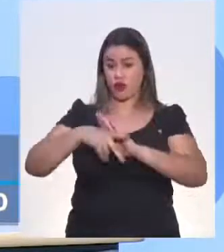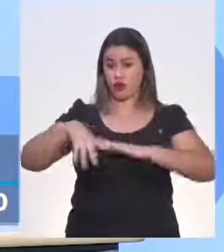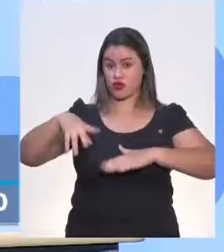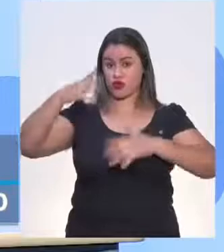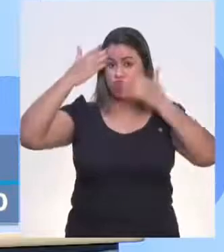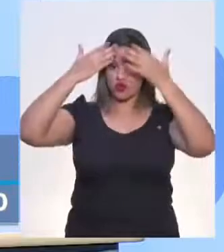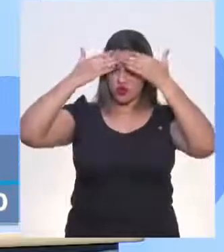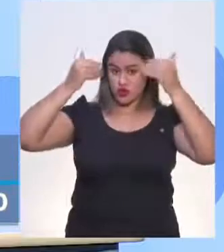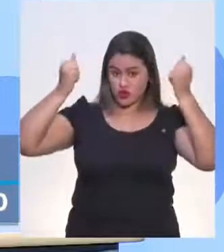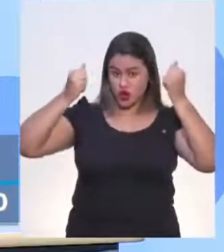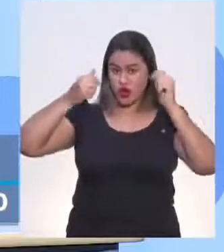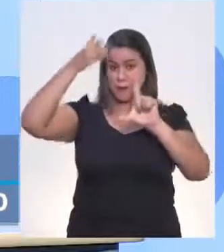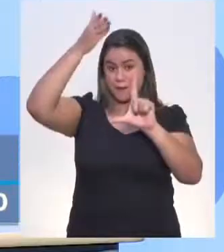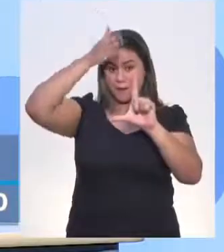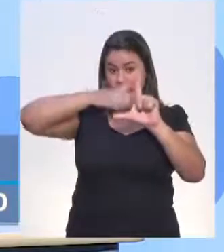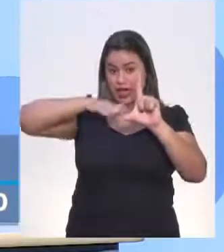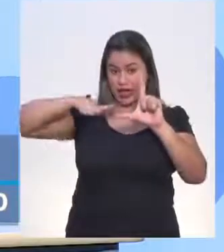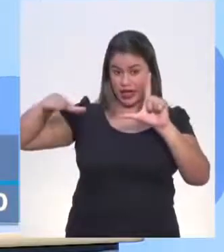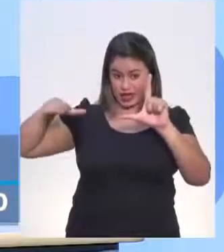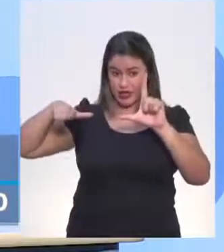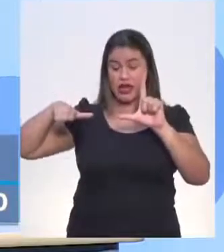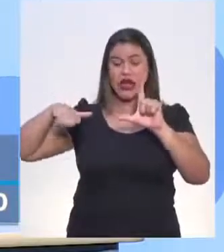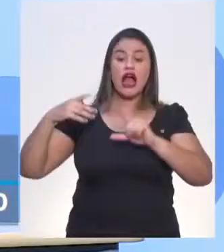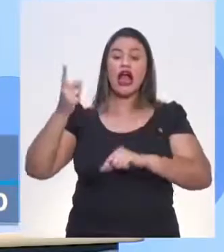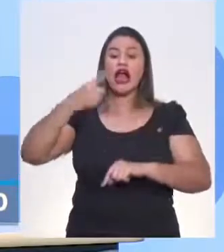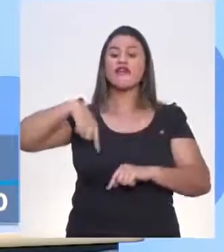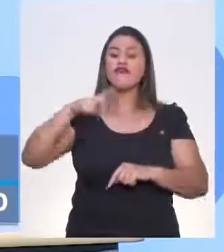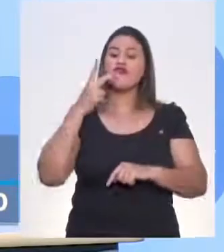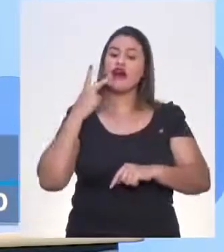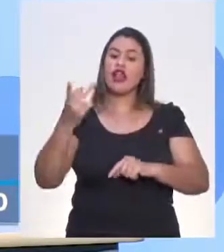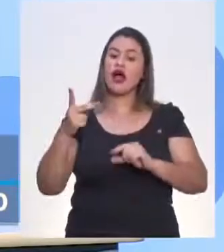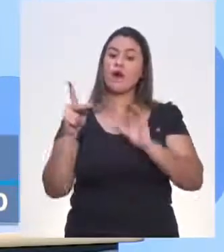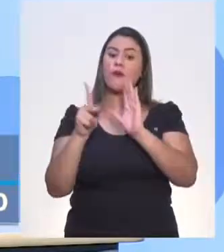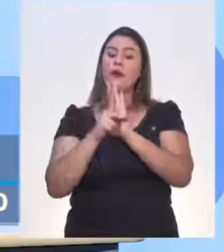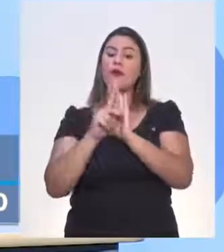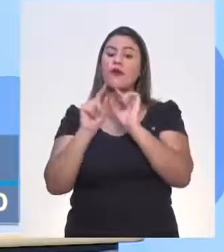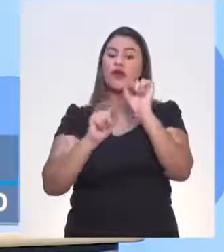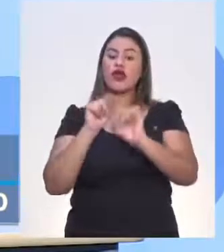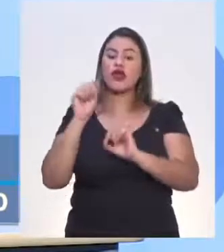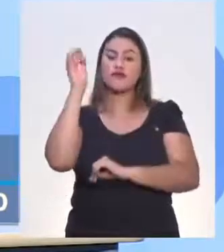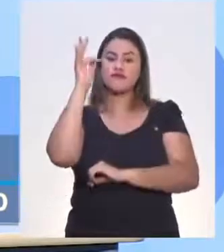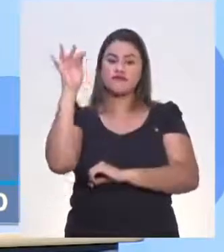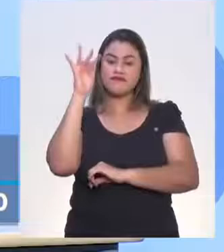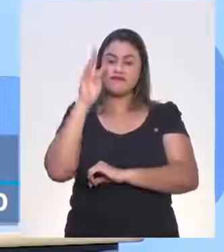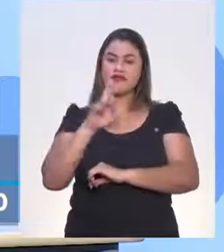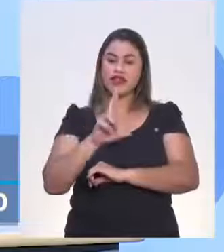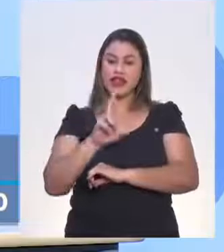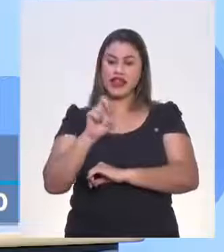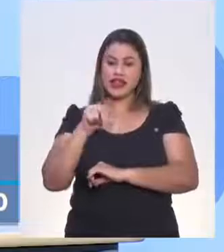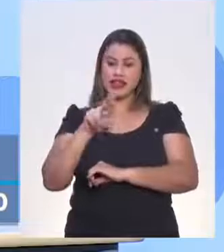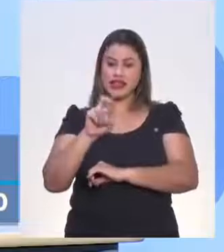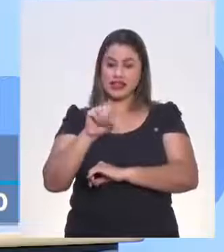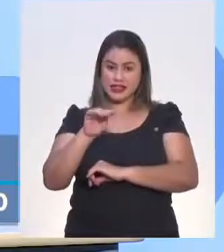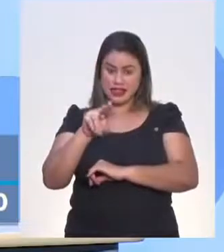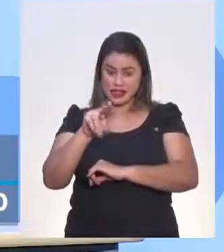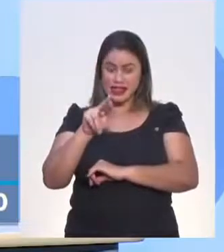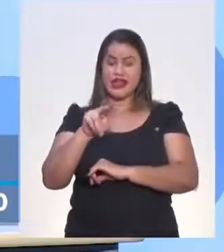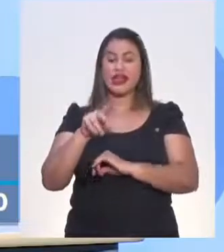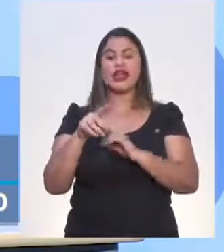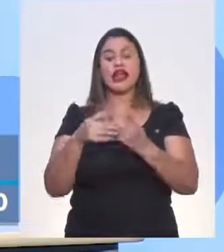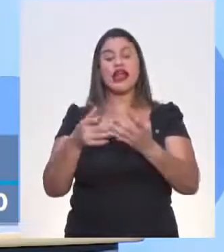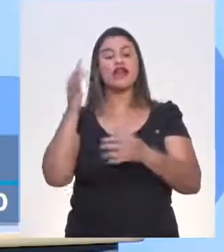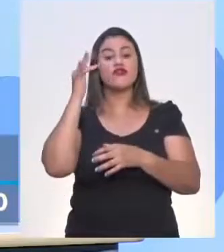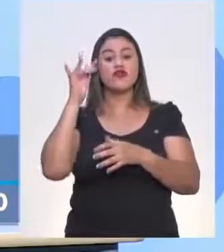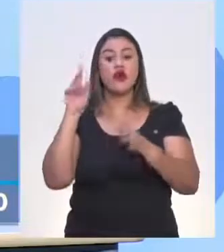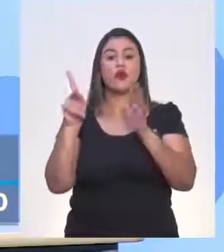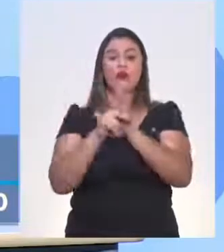o plano cartesiano, a gente vai falar então um pouquinho sobre um filósofo chamado René Descartes. Foi um filósofo